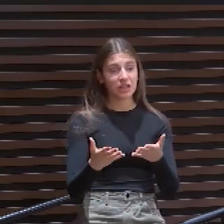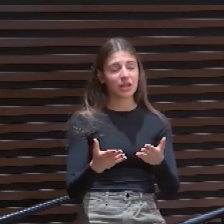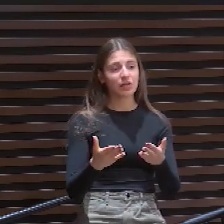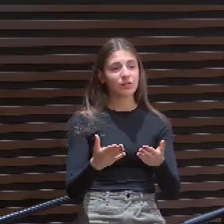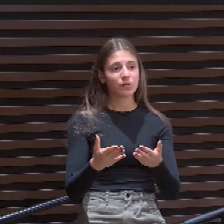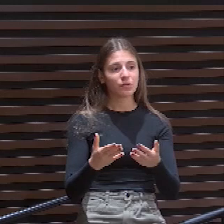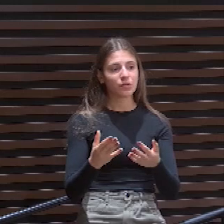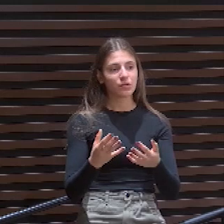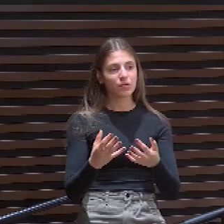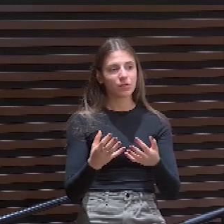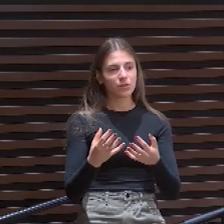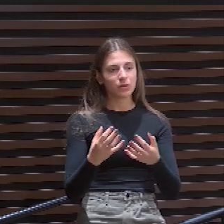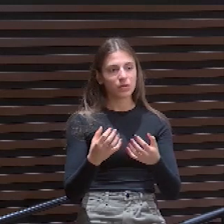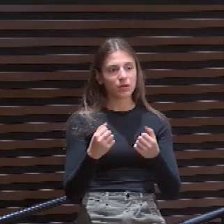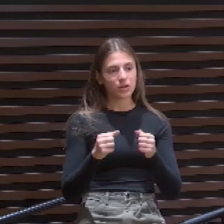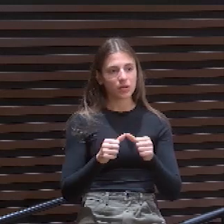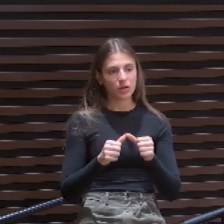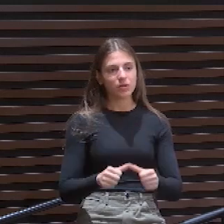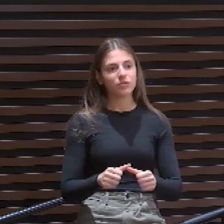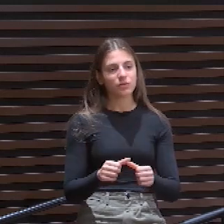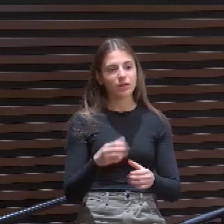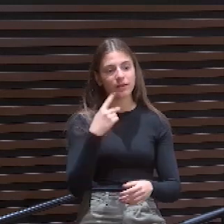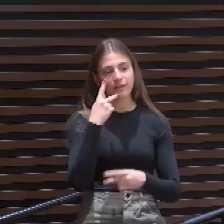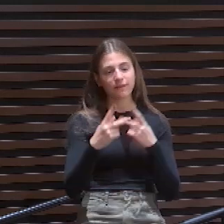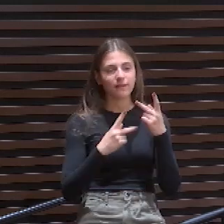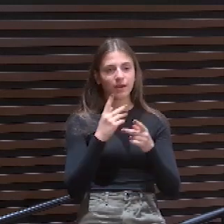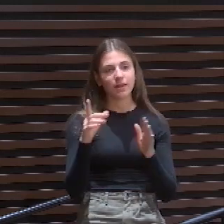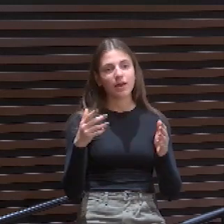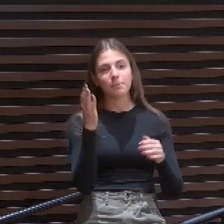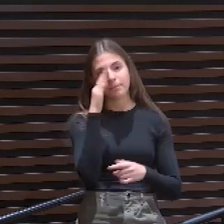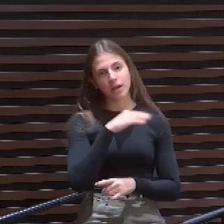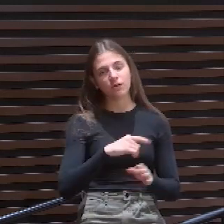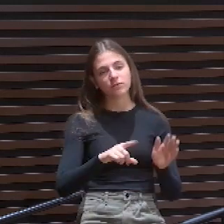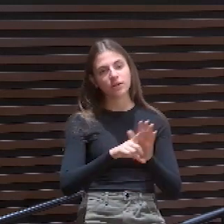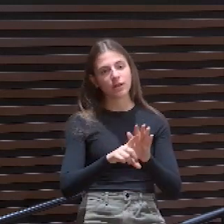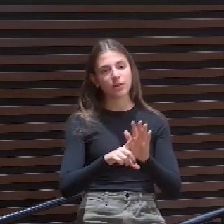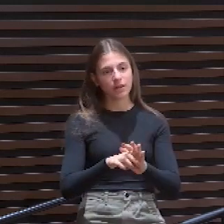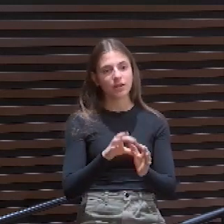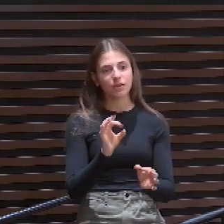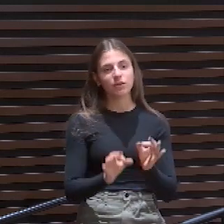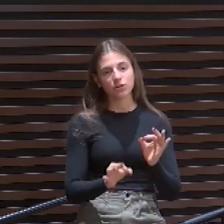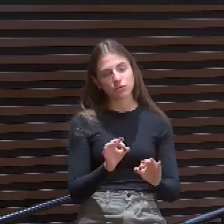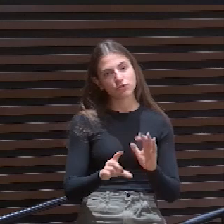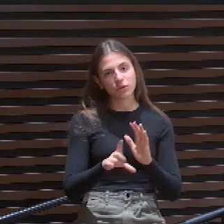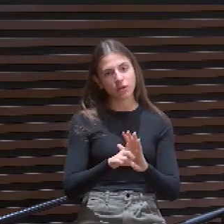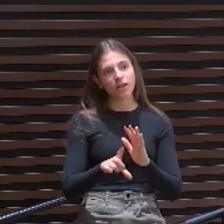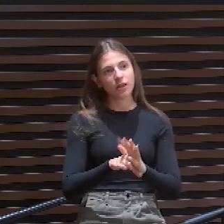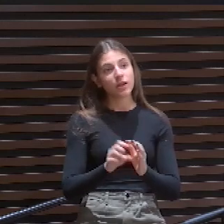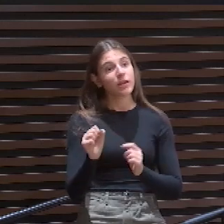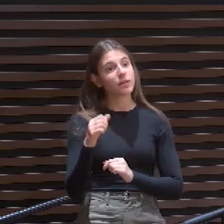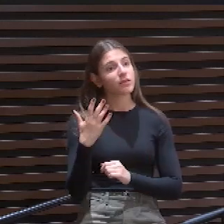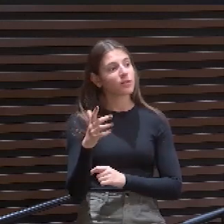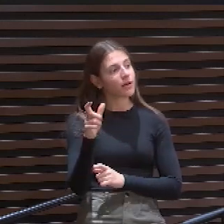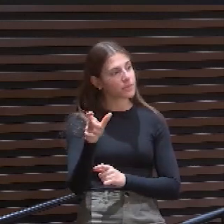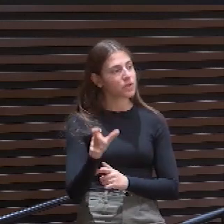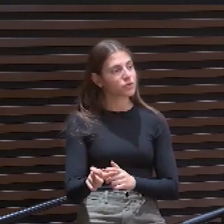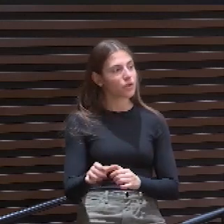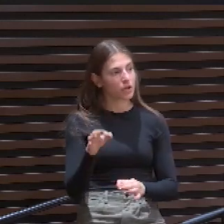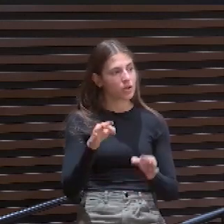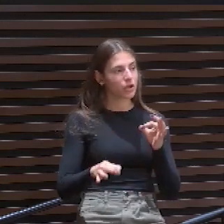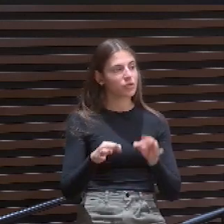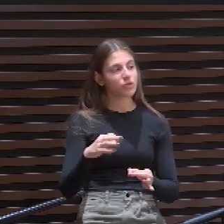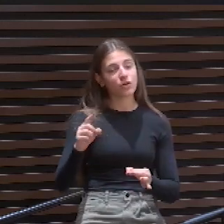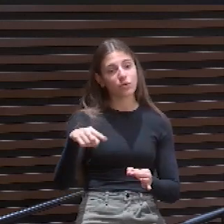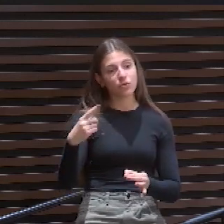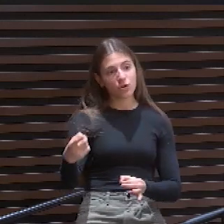fala mal da lei e julga a lei. Nesse aspecto, quem avoca o ato de julgar o irmão,